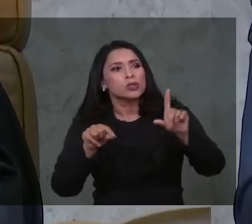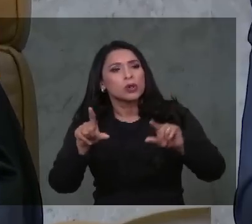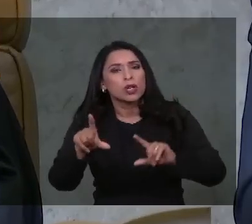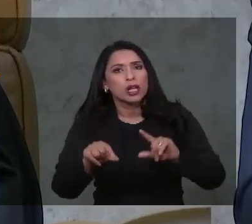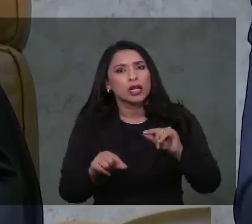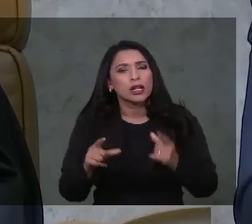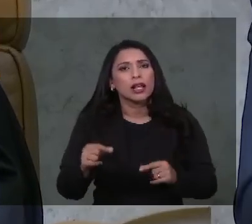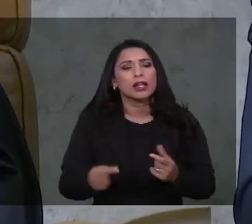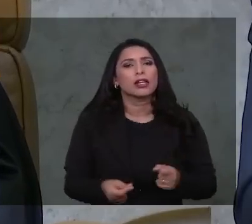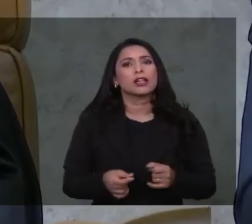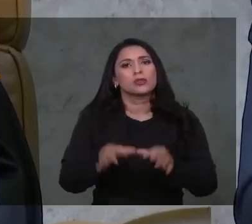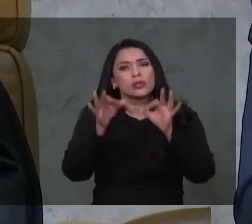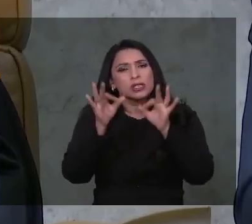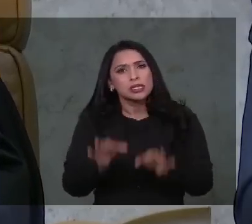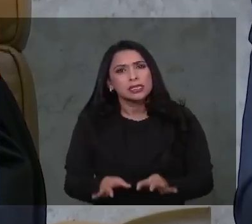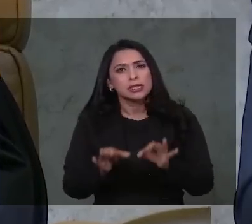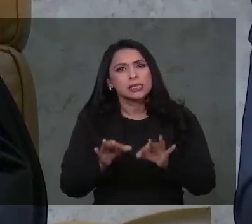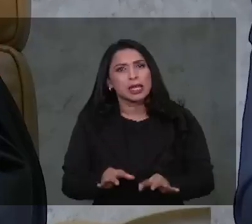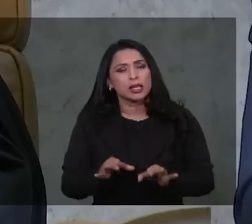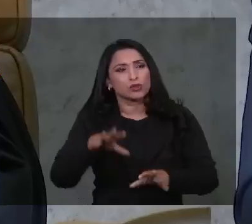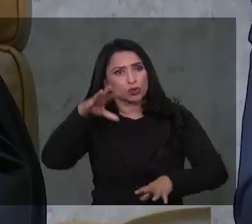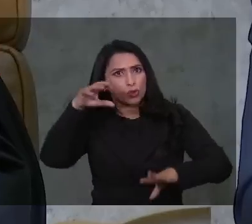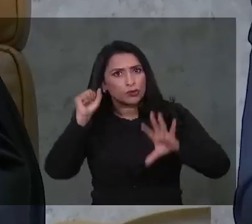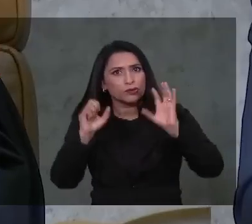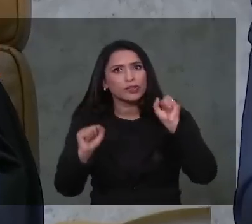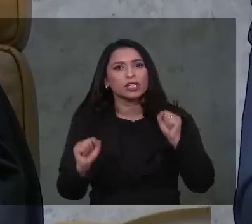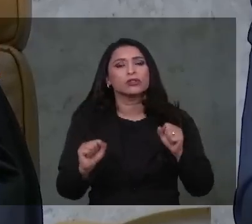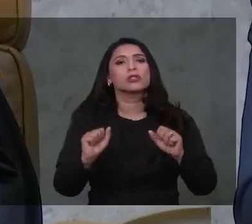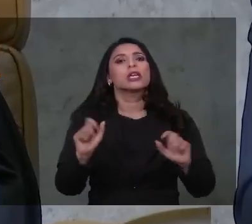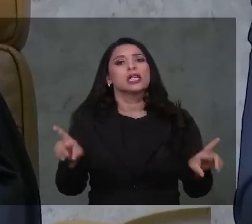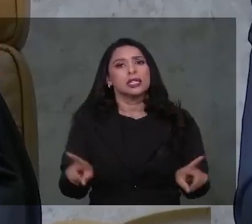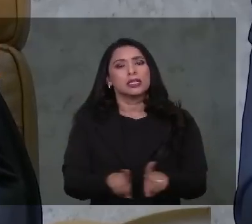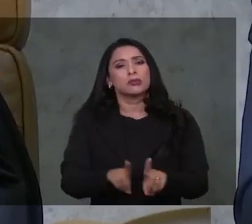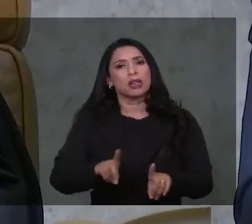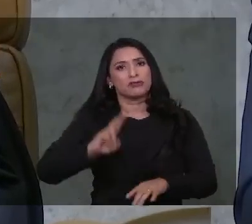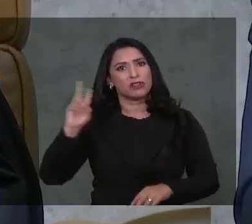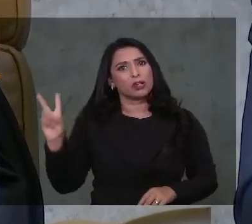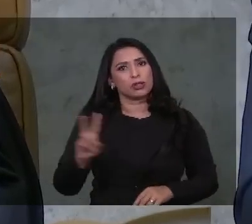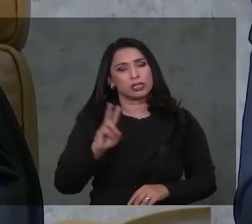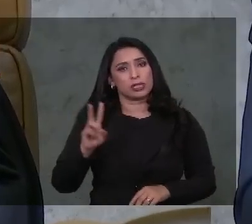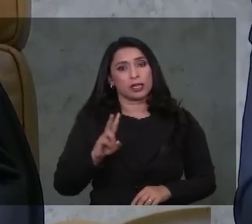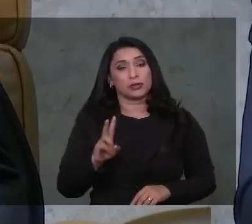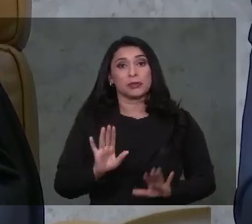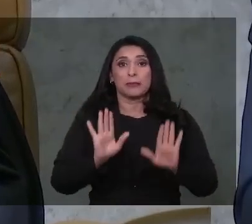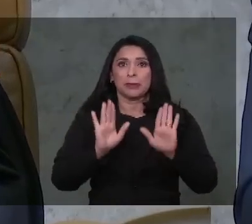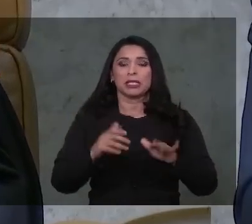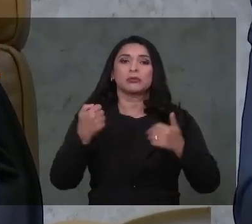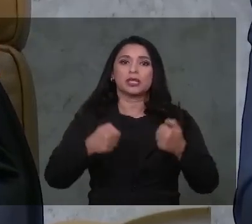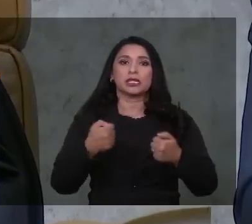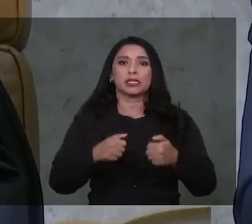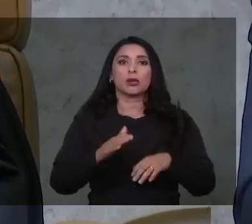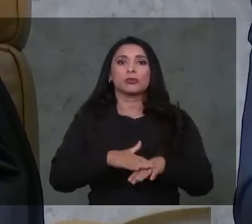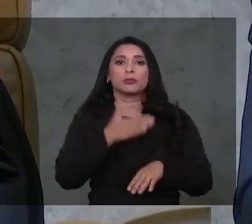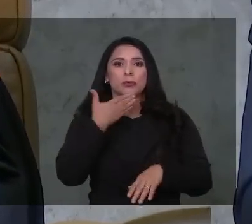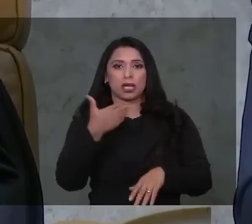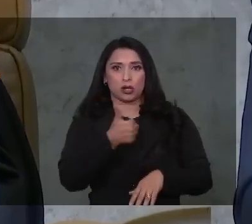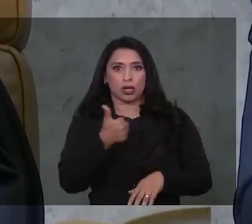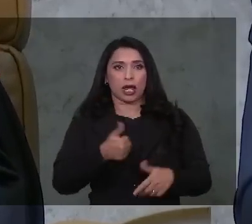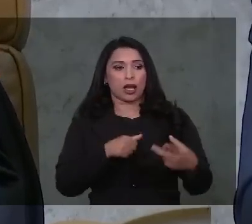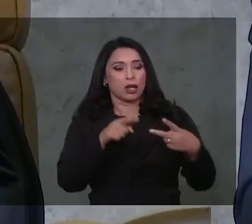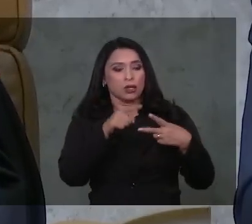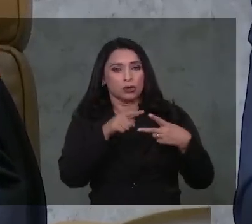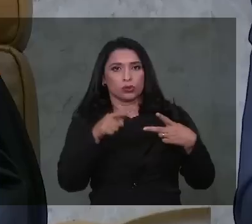sejam valorizados. Ainda assim, há dois pontos em que temos de melhorar. O primeiro,